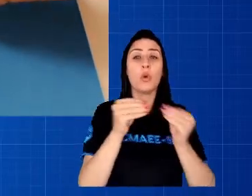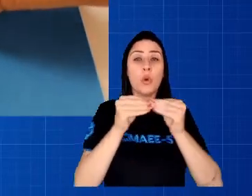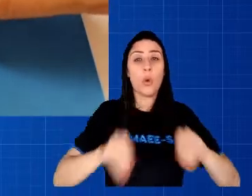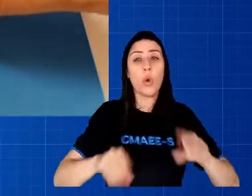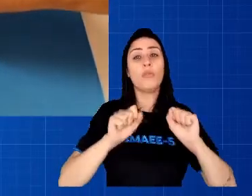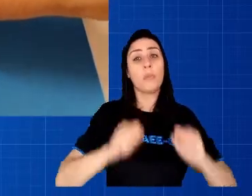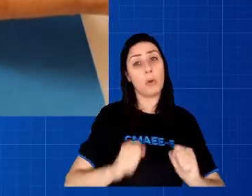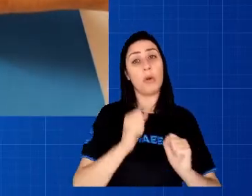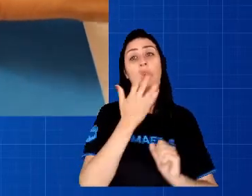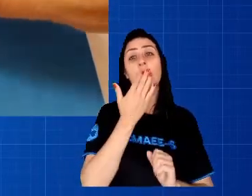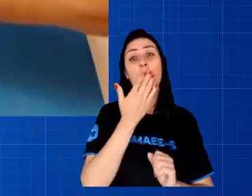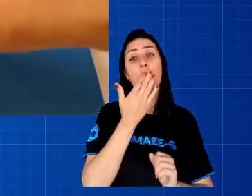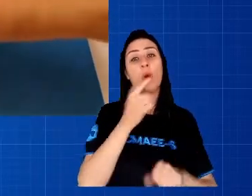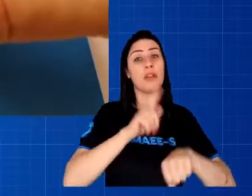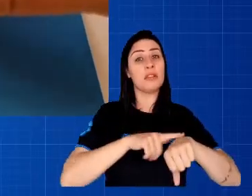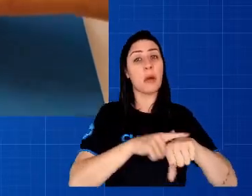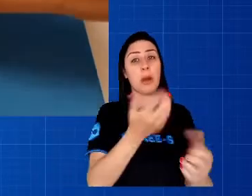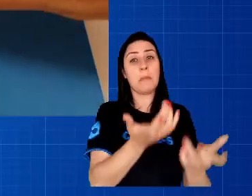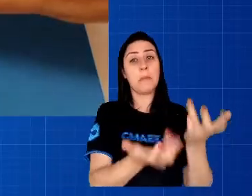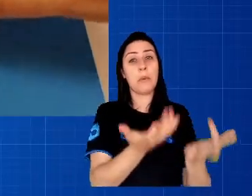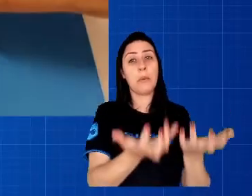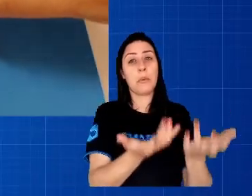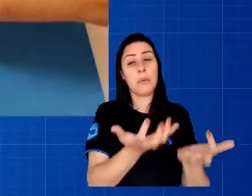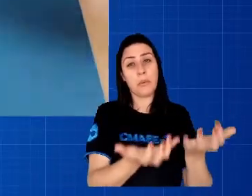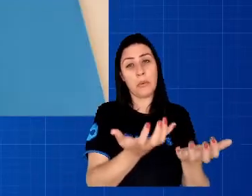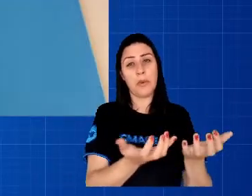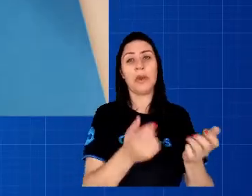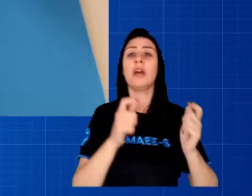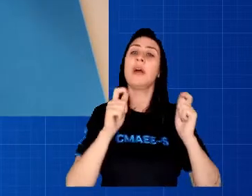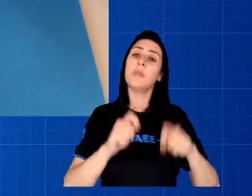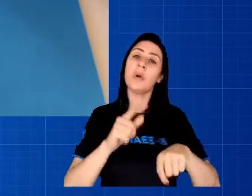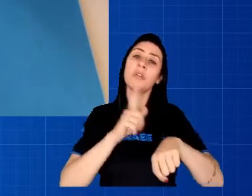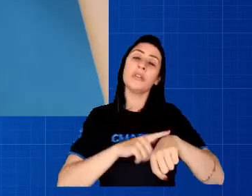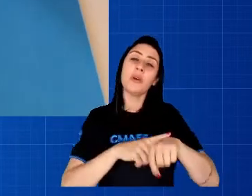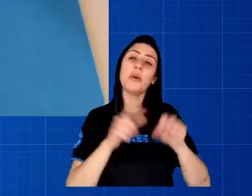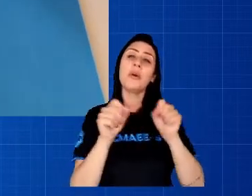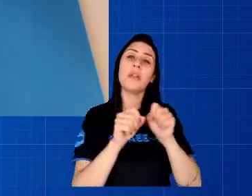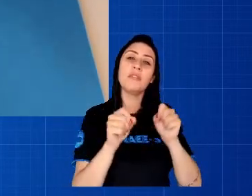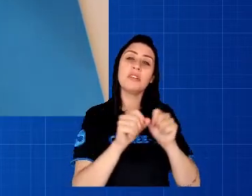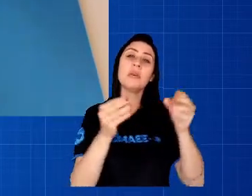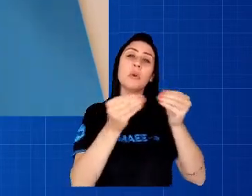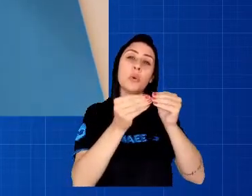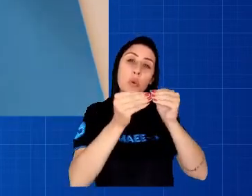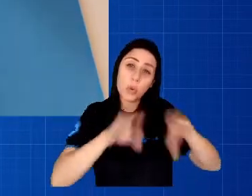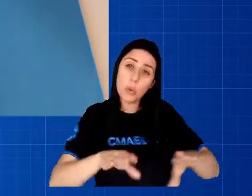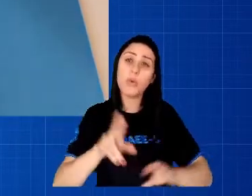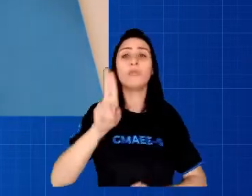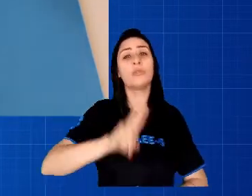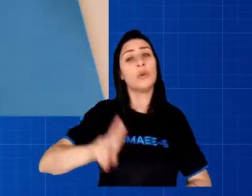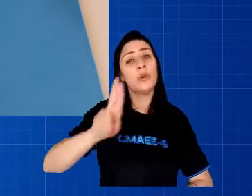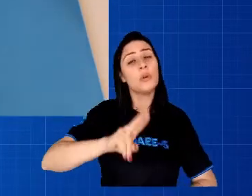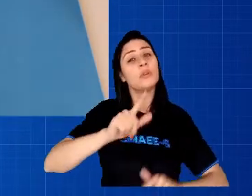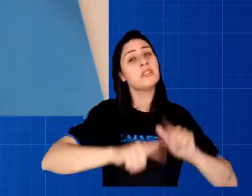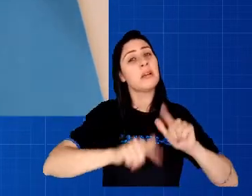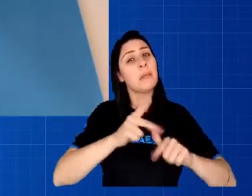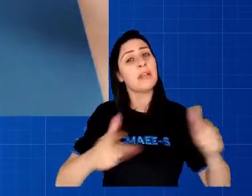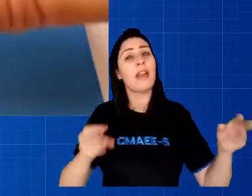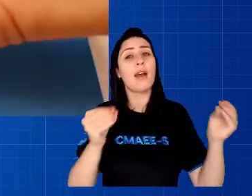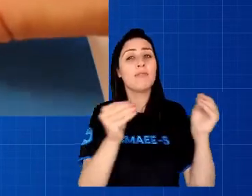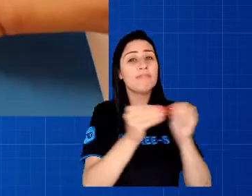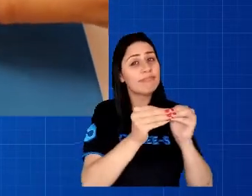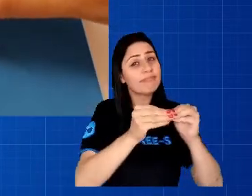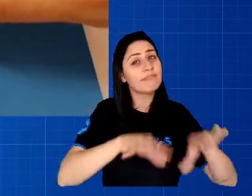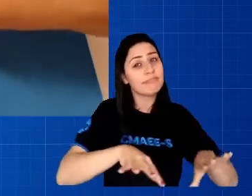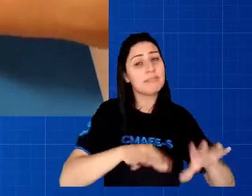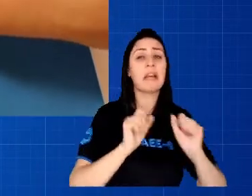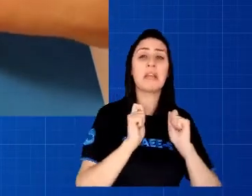por exemplo, né? No preparo do ovo, a gente pode aproveitar os pedacinhos da casca, né, em alguma outra situação,